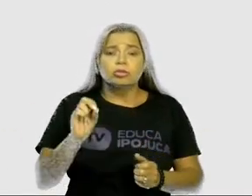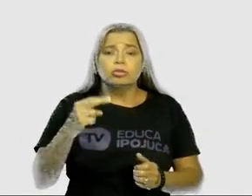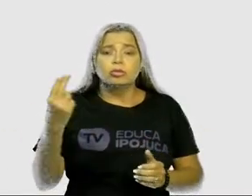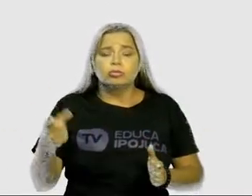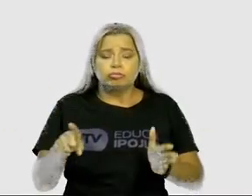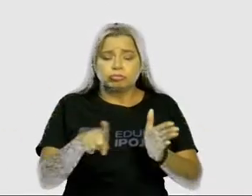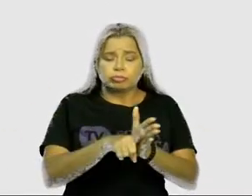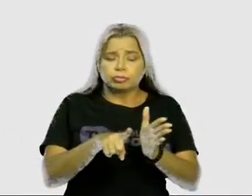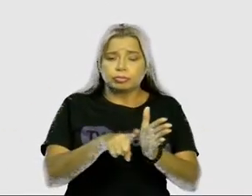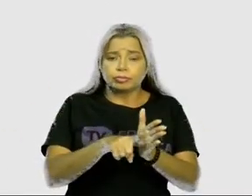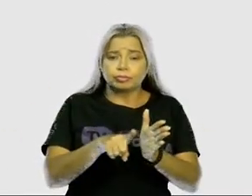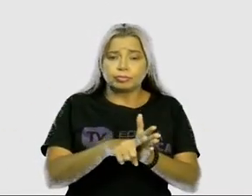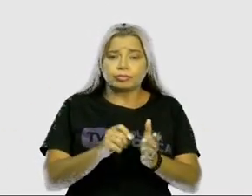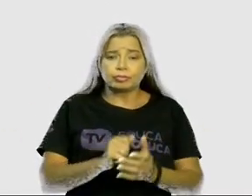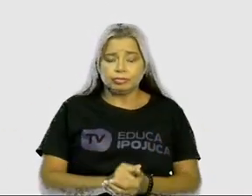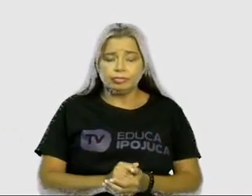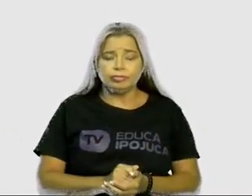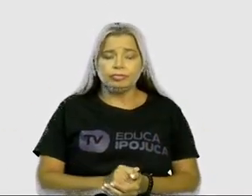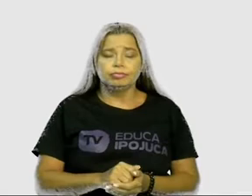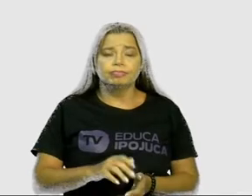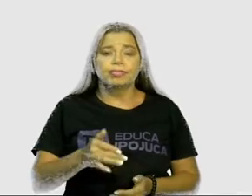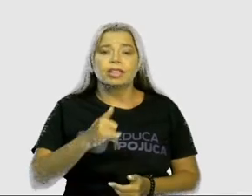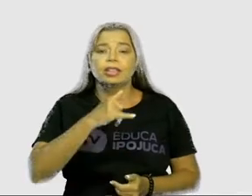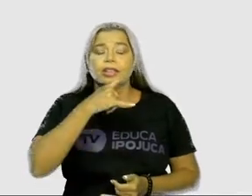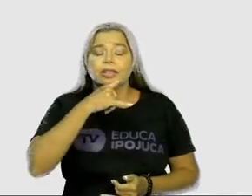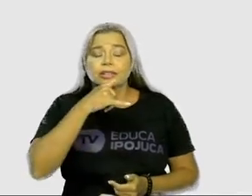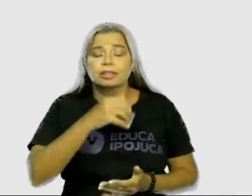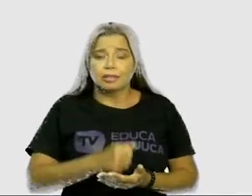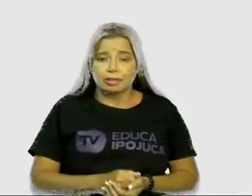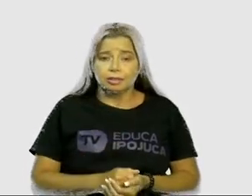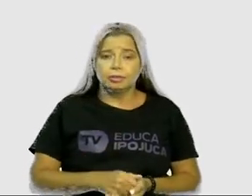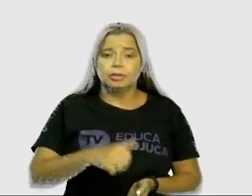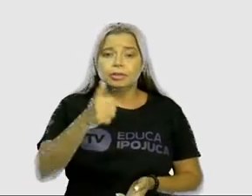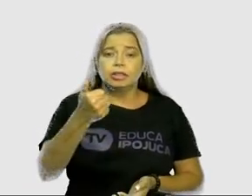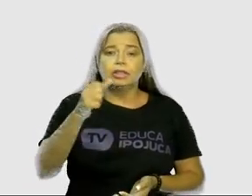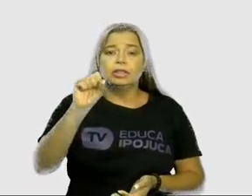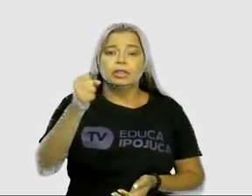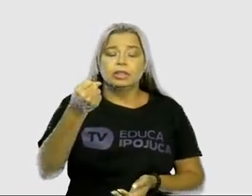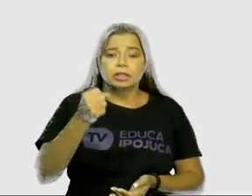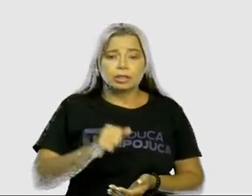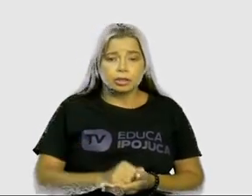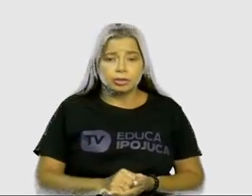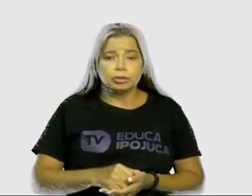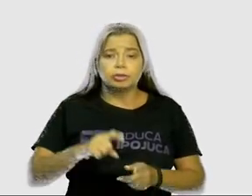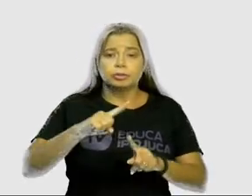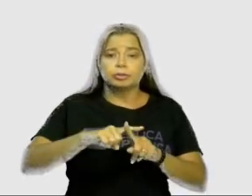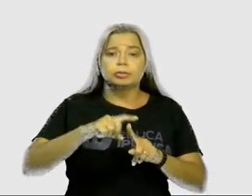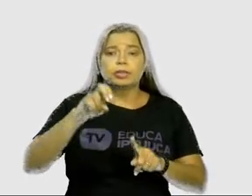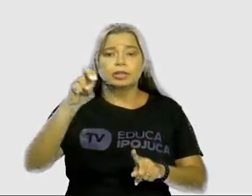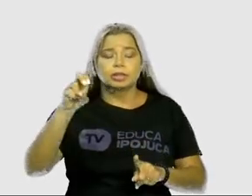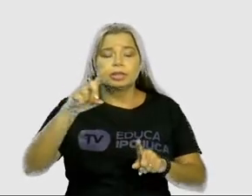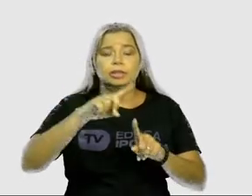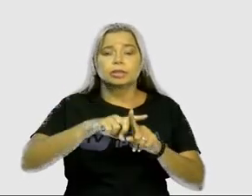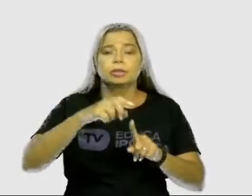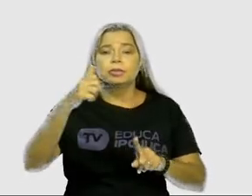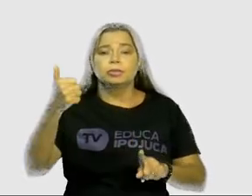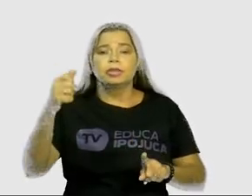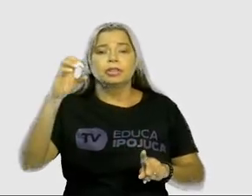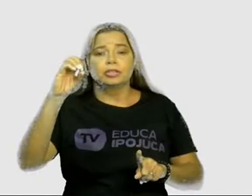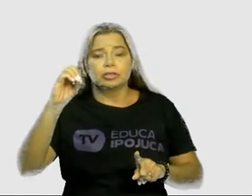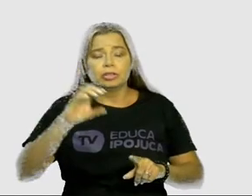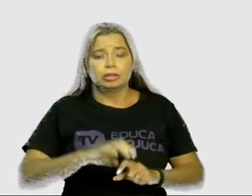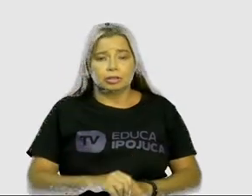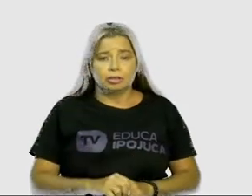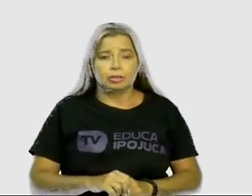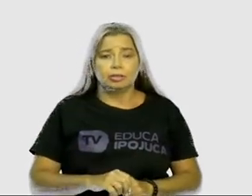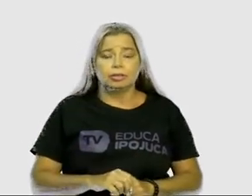observação observa aí 18 + 5 = 10 + 8 + 5 =